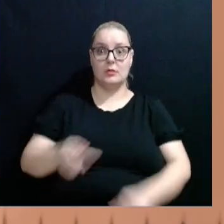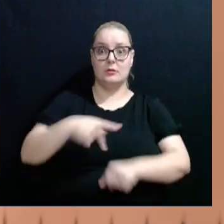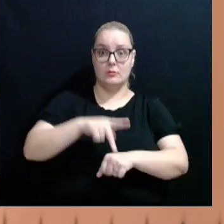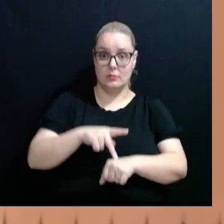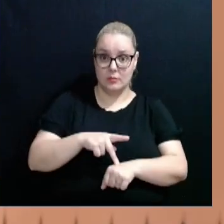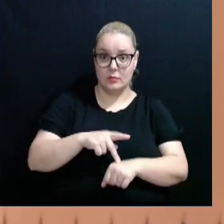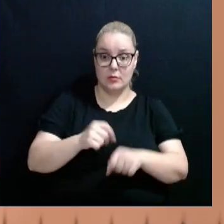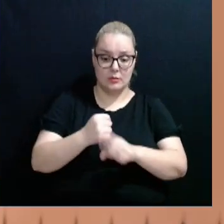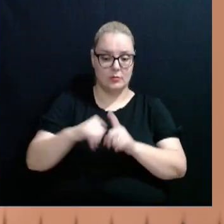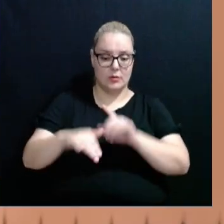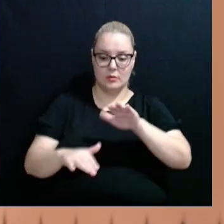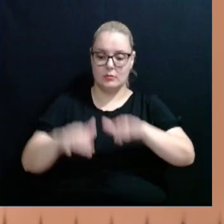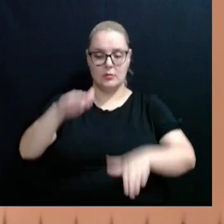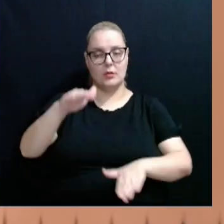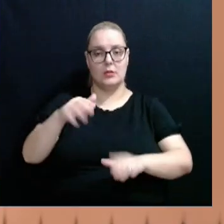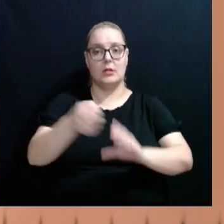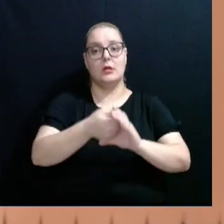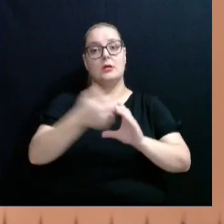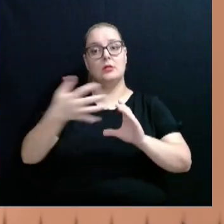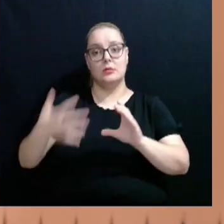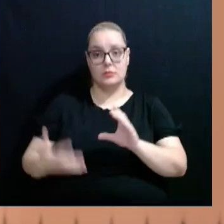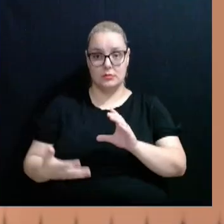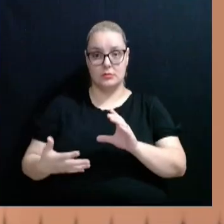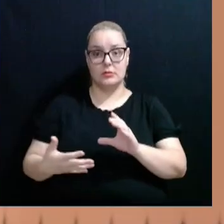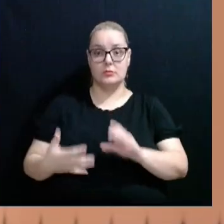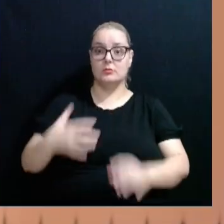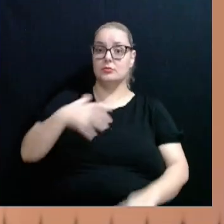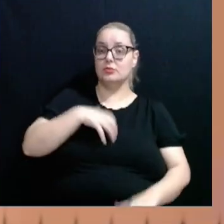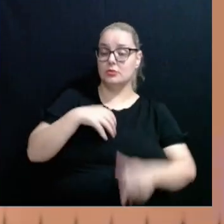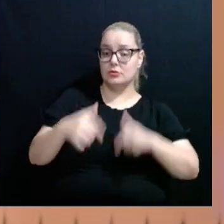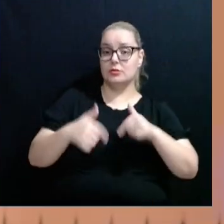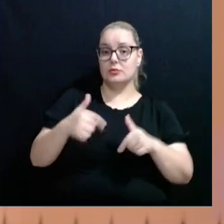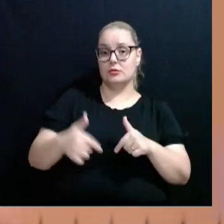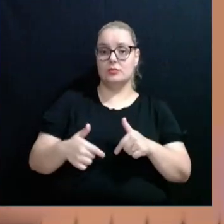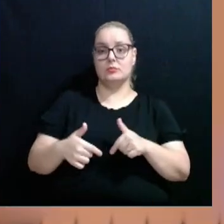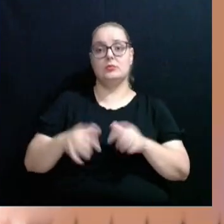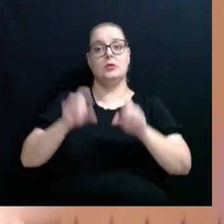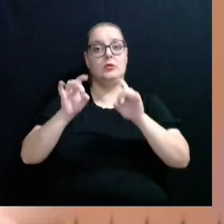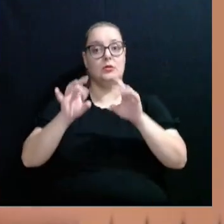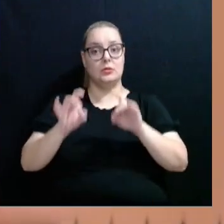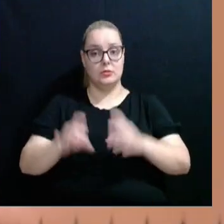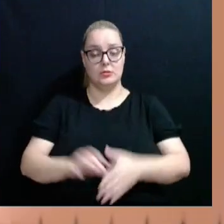a característica das condições de trabalho, especialmente